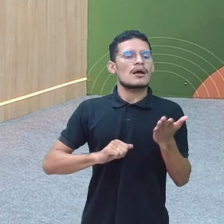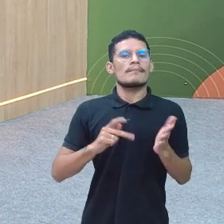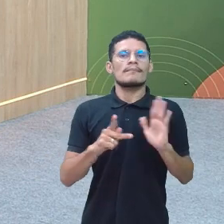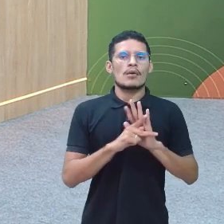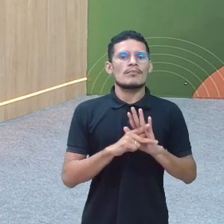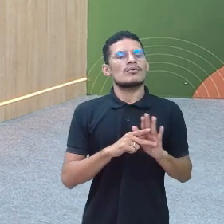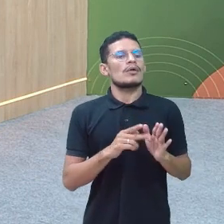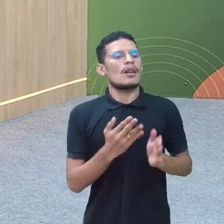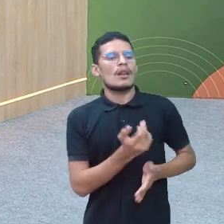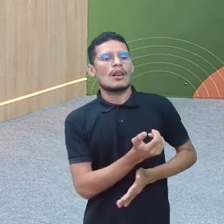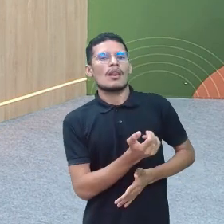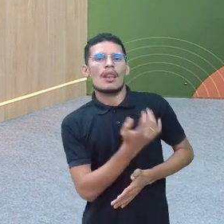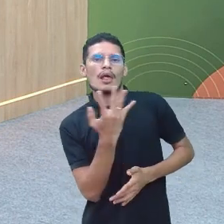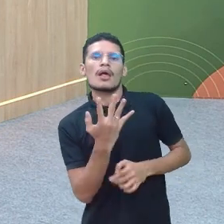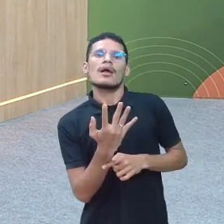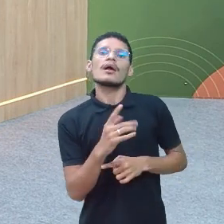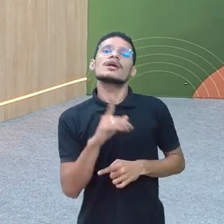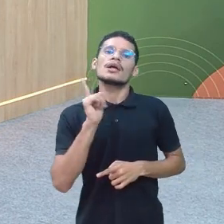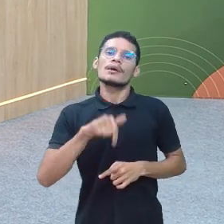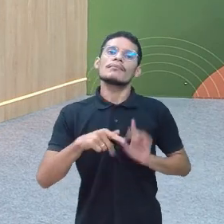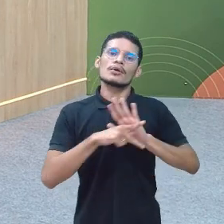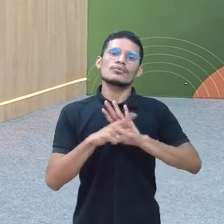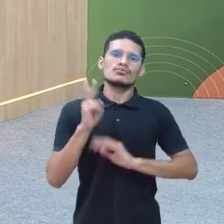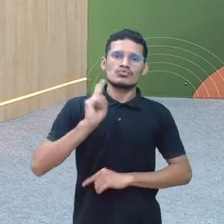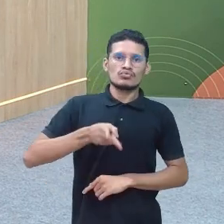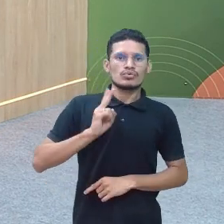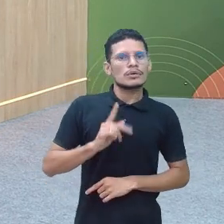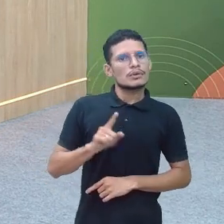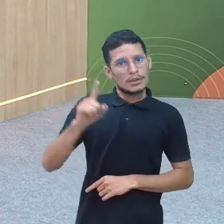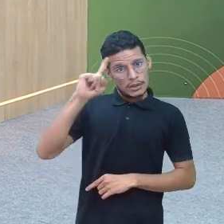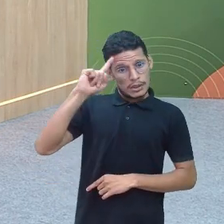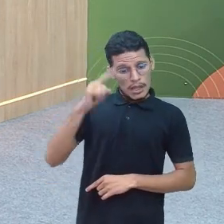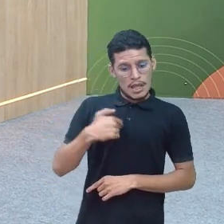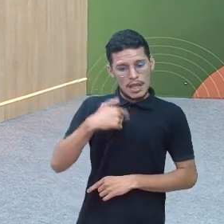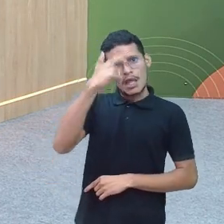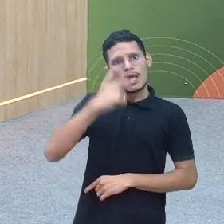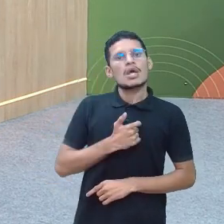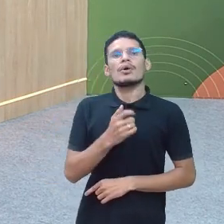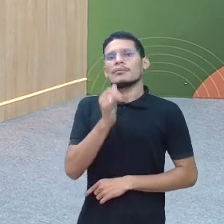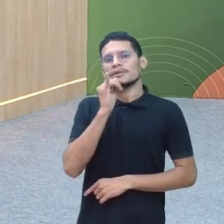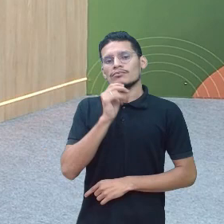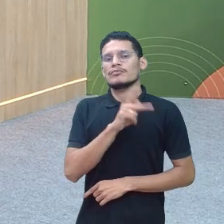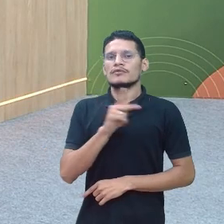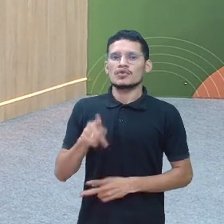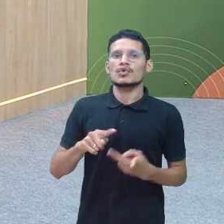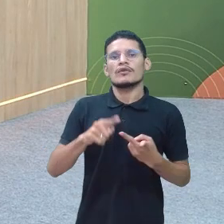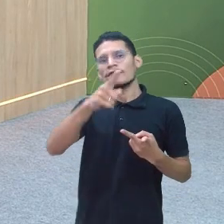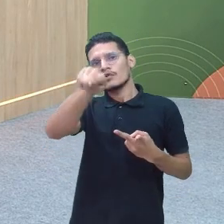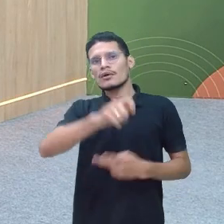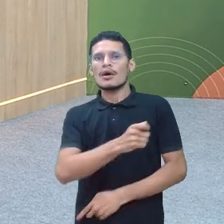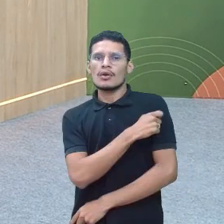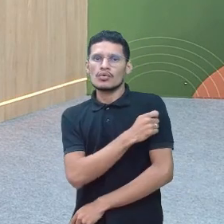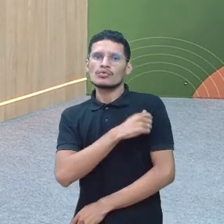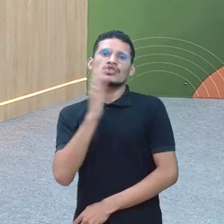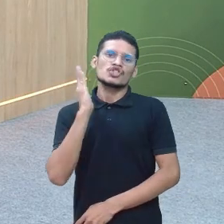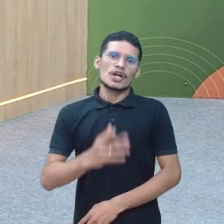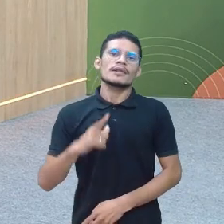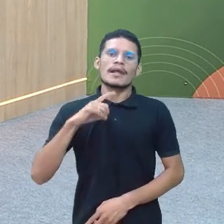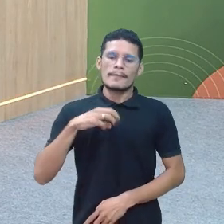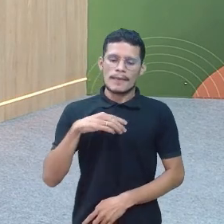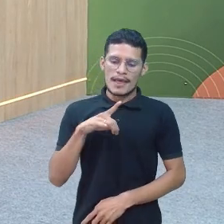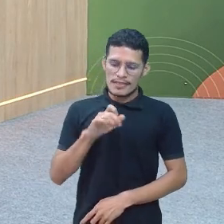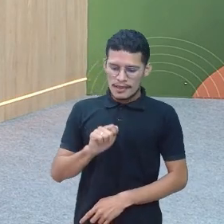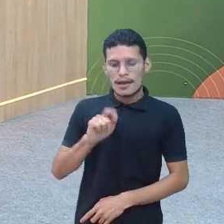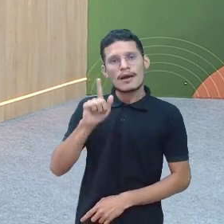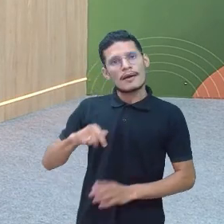bem cotidiana. E para a gente que está na escola, eu como professora, vocês como alunos, fazem média o tempo inteiro, né? Para